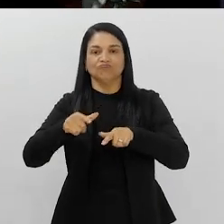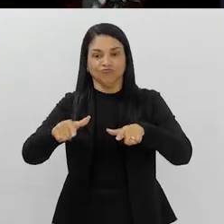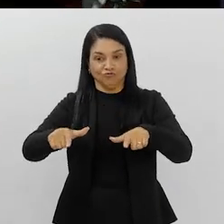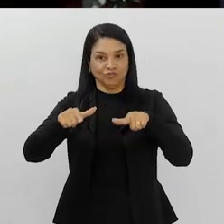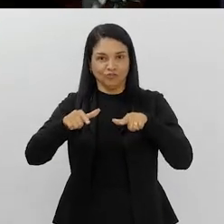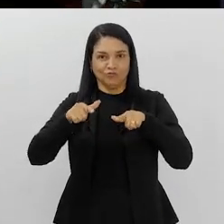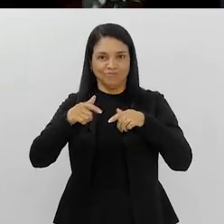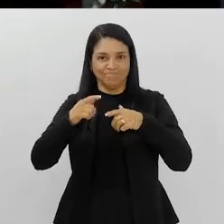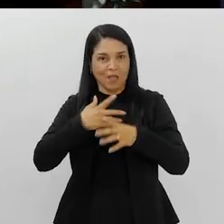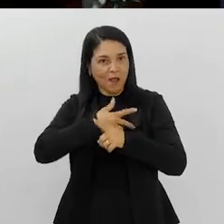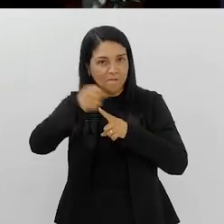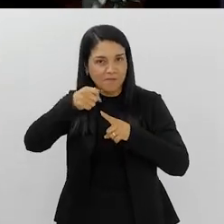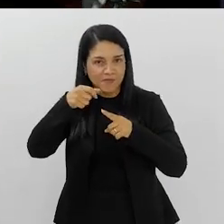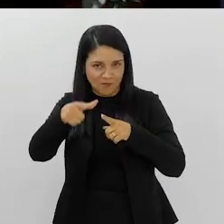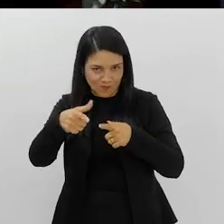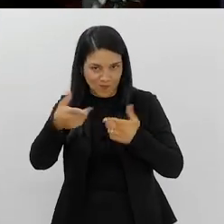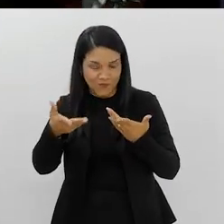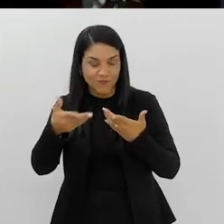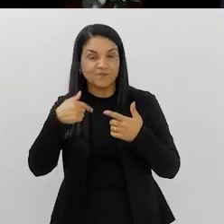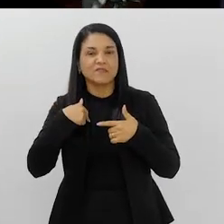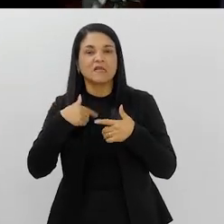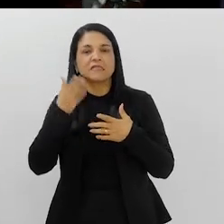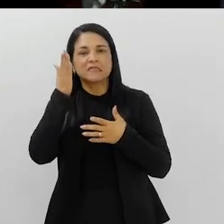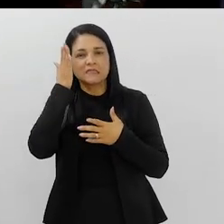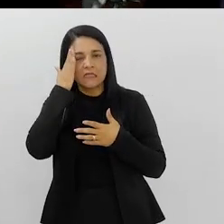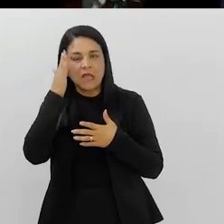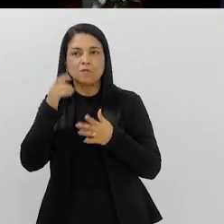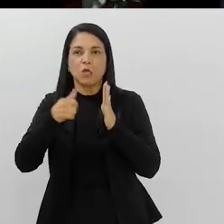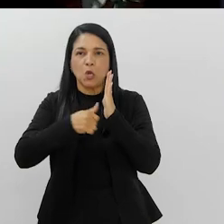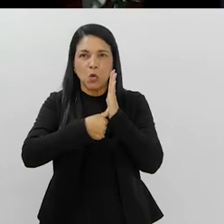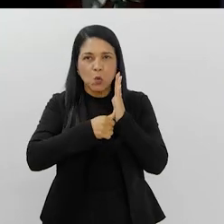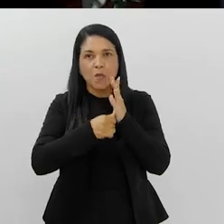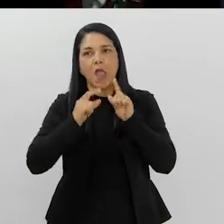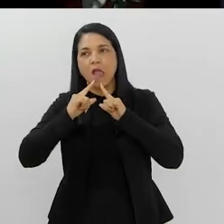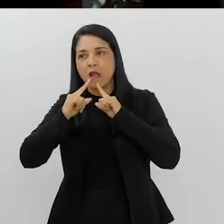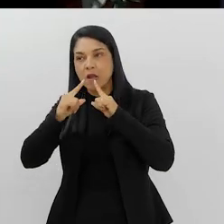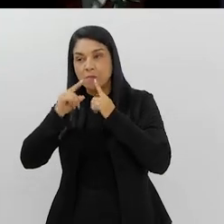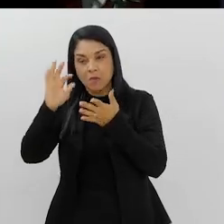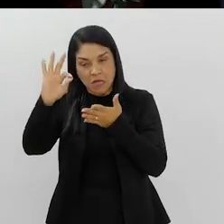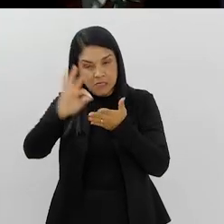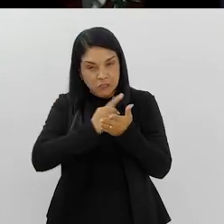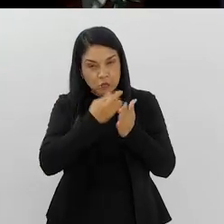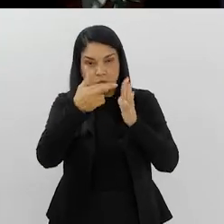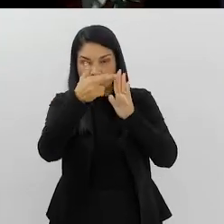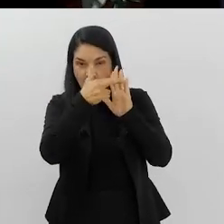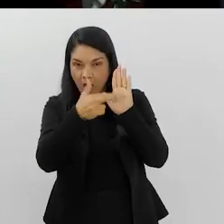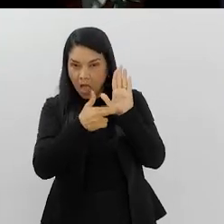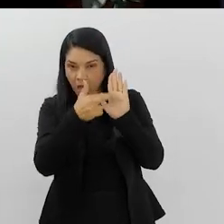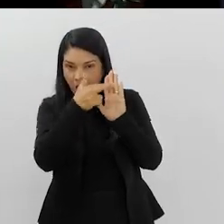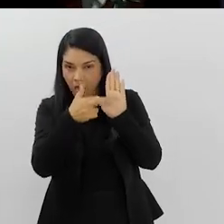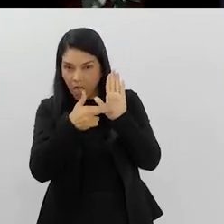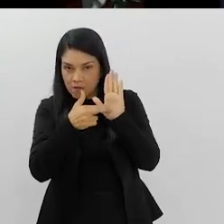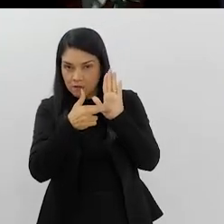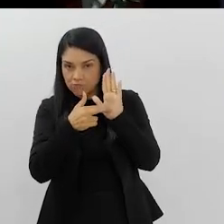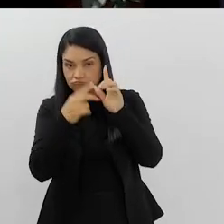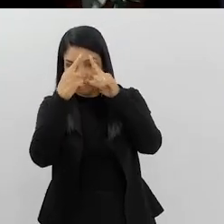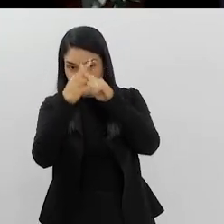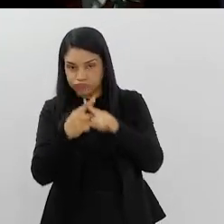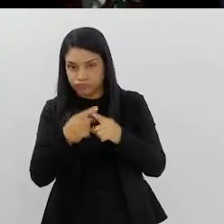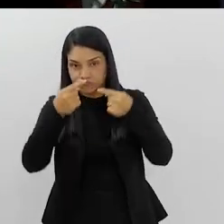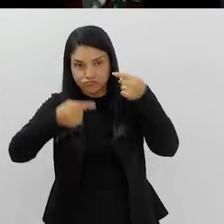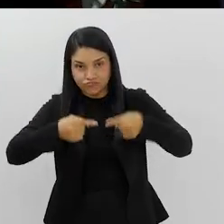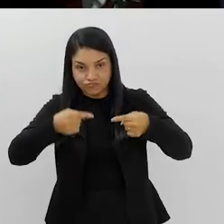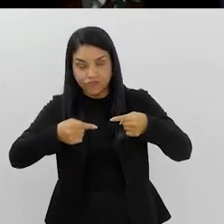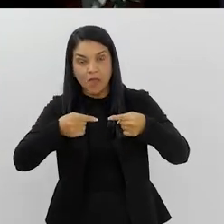subia, Correto. não é? Eu acho. E tudo bem, os clubes até poderiam reclamar, mas por que assinaram o regulamento da